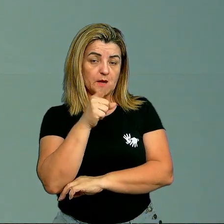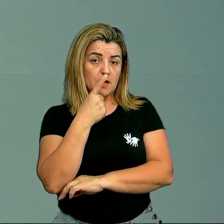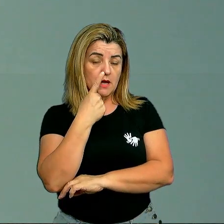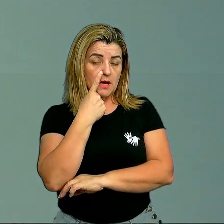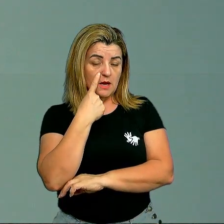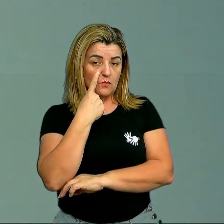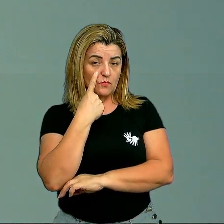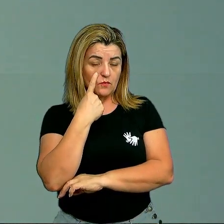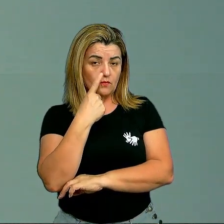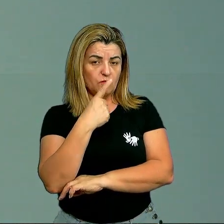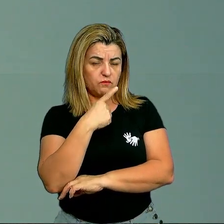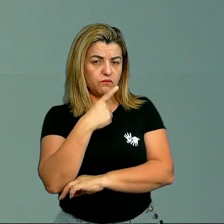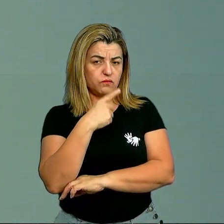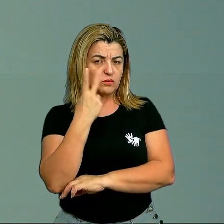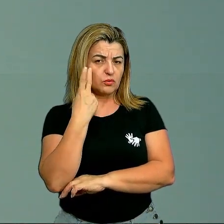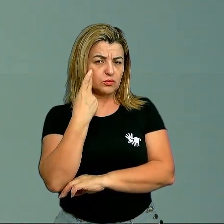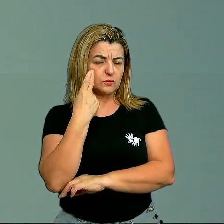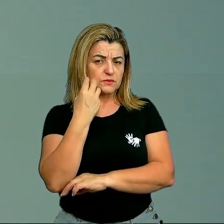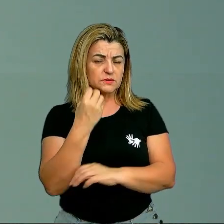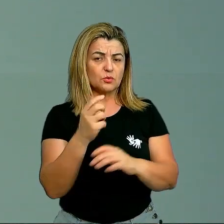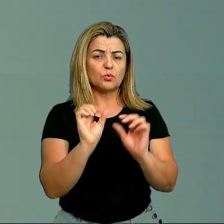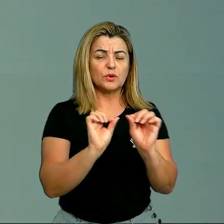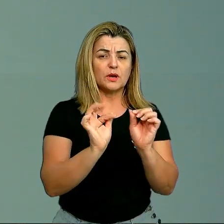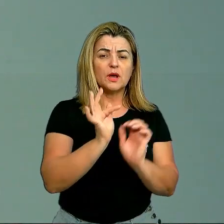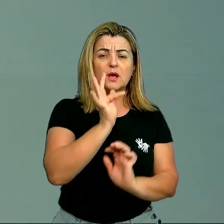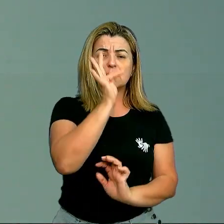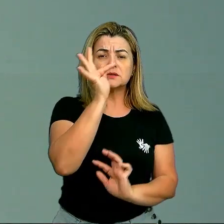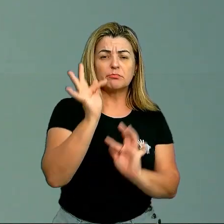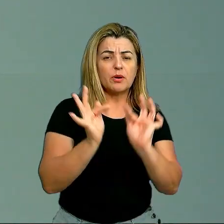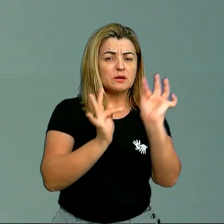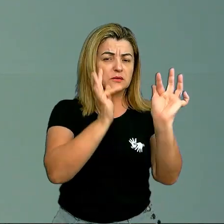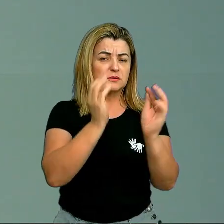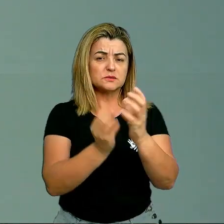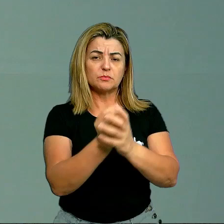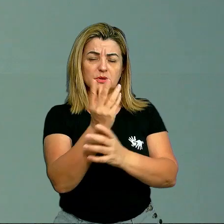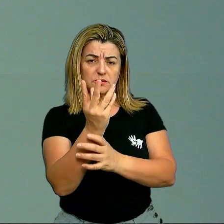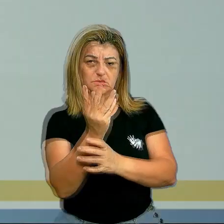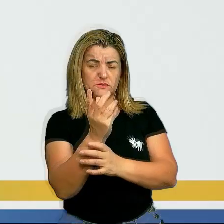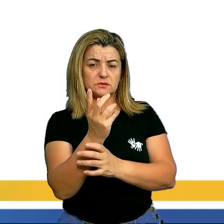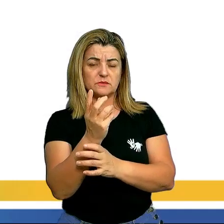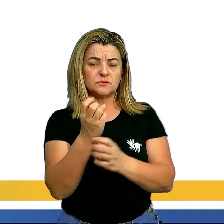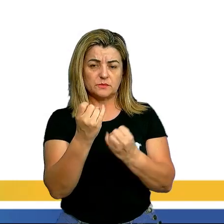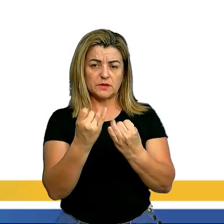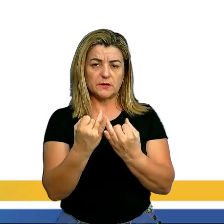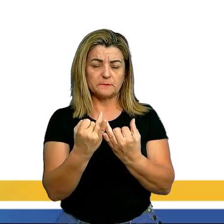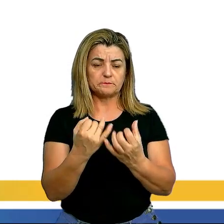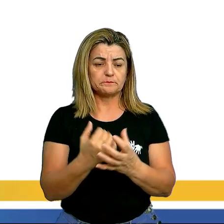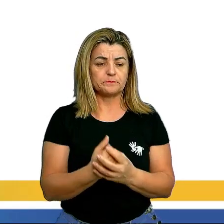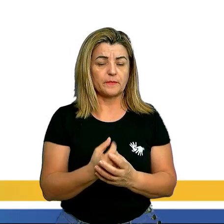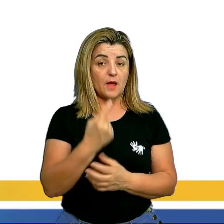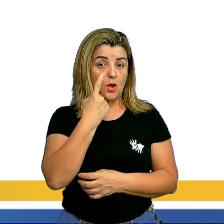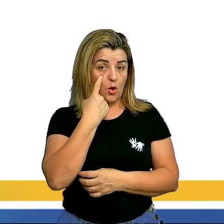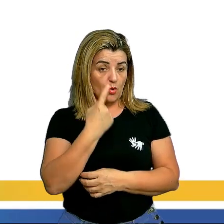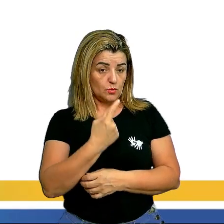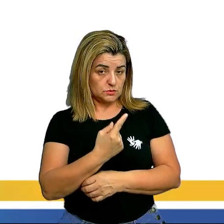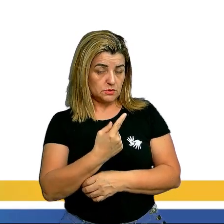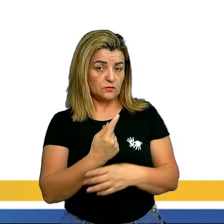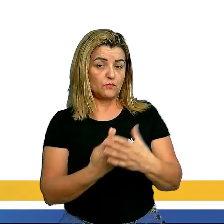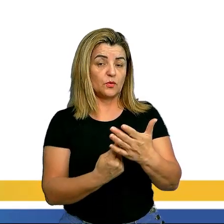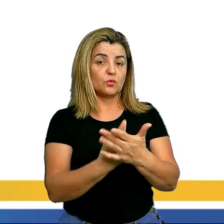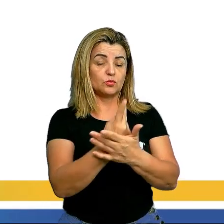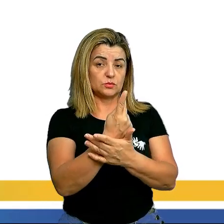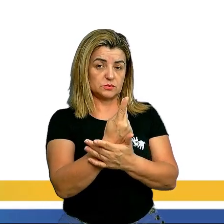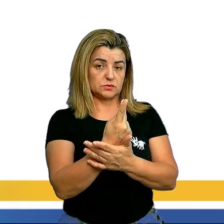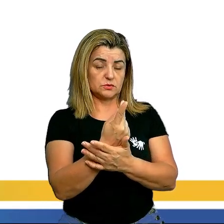acontecer, é muito comum nas plantas. Por quê? Como eu falei, né, vai